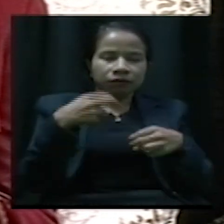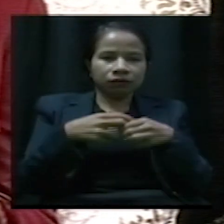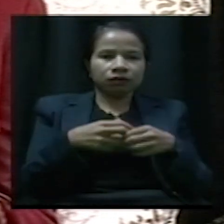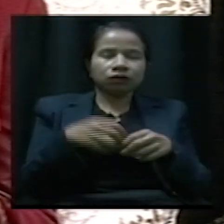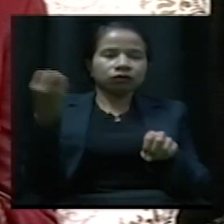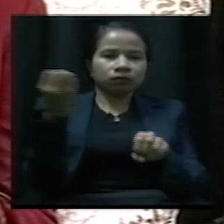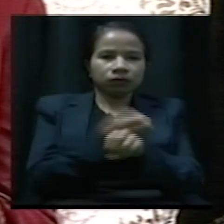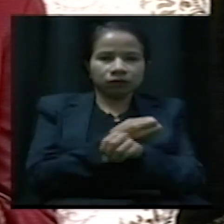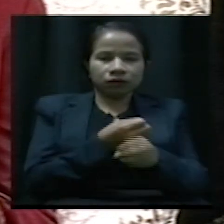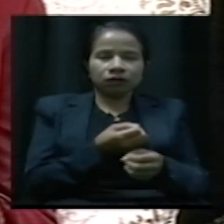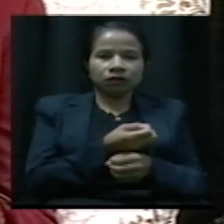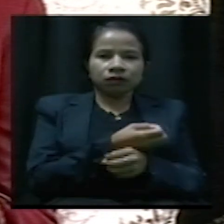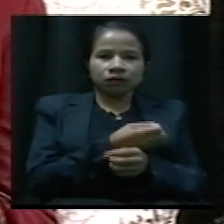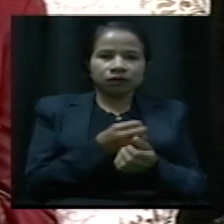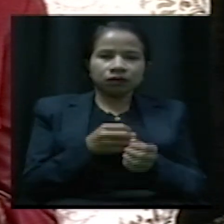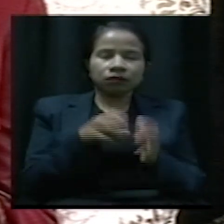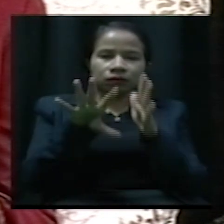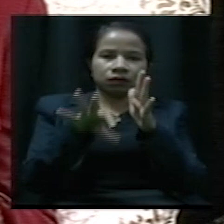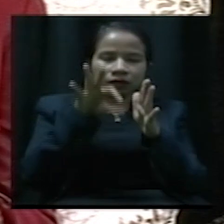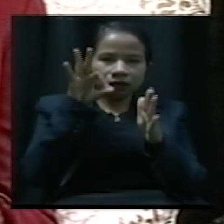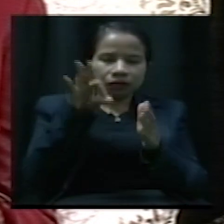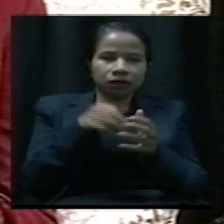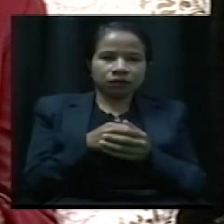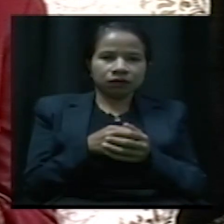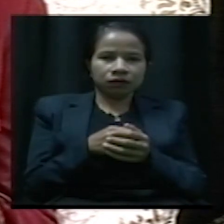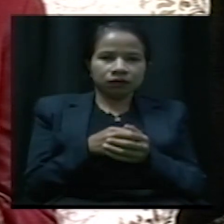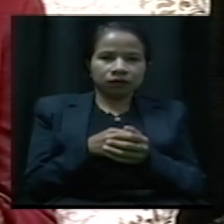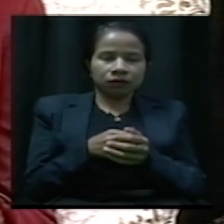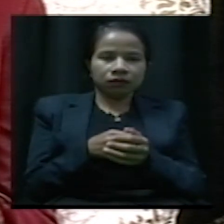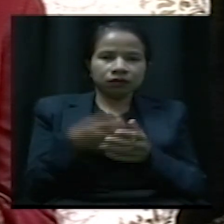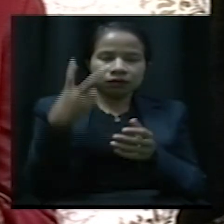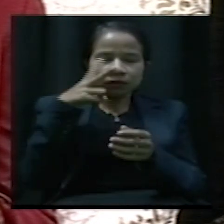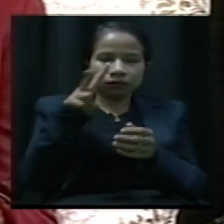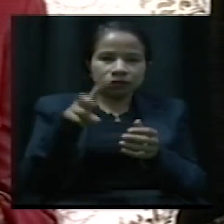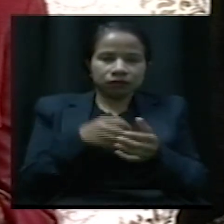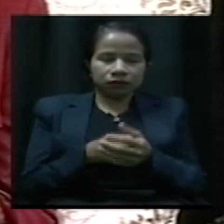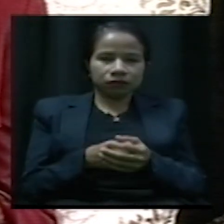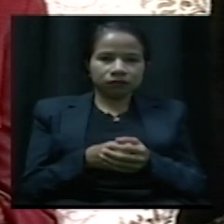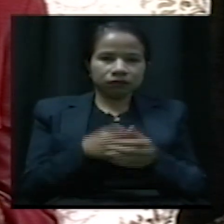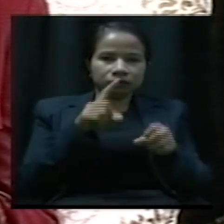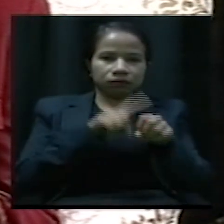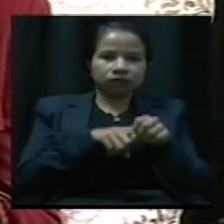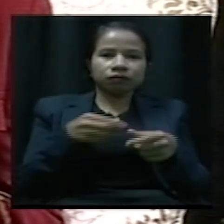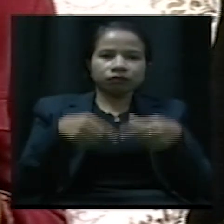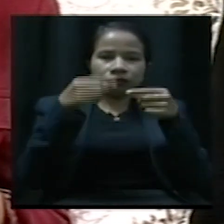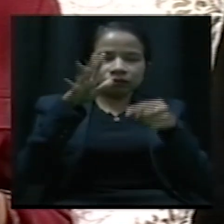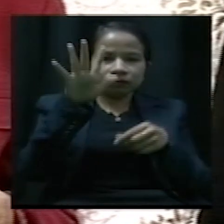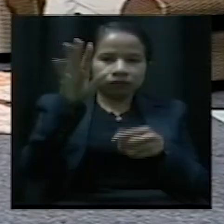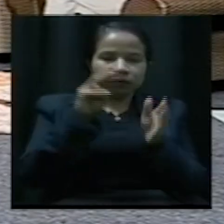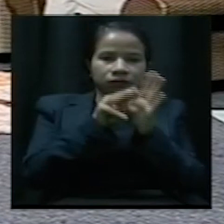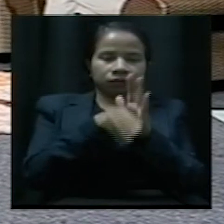desafio ka oportunidade ruma nebe ita bosira hetang iha pesquisa nilarang. Tempo hafo 5